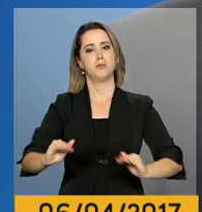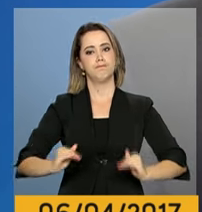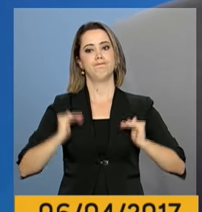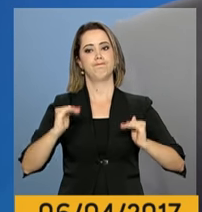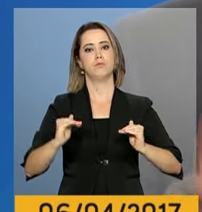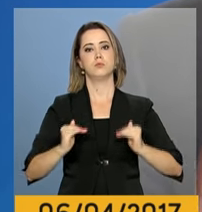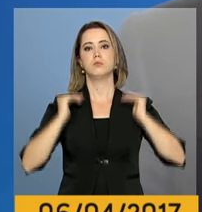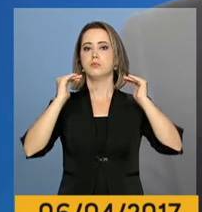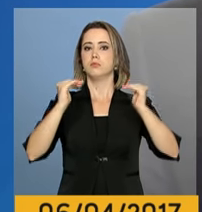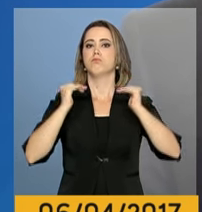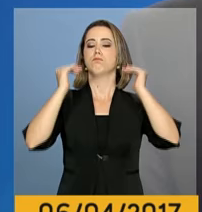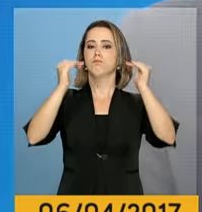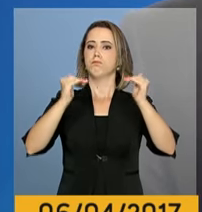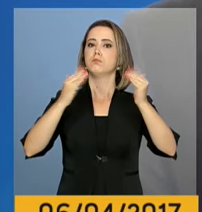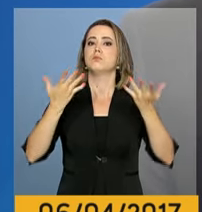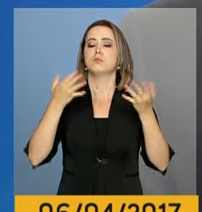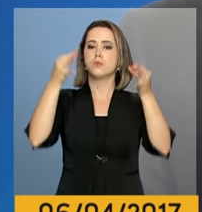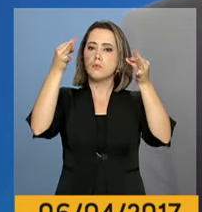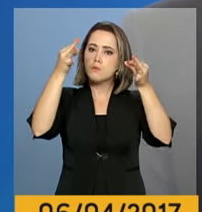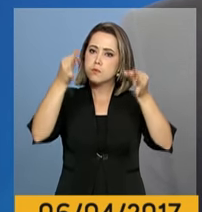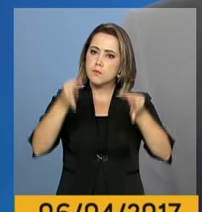tanta disciplina e com tanta